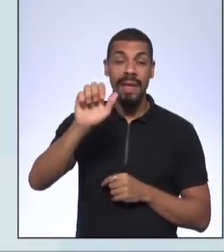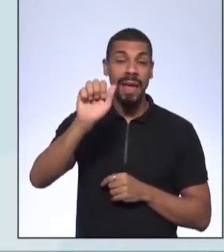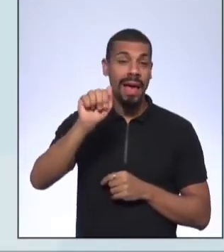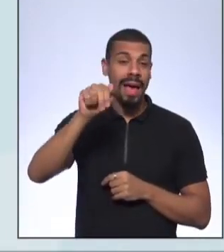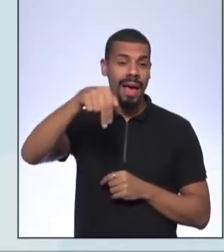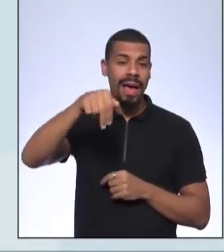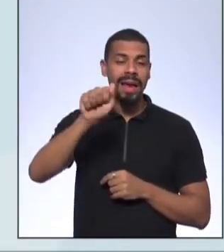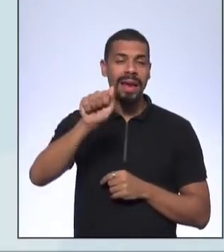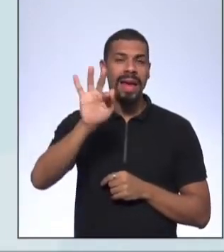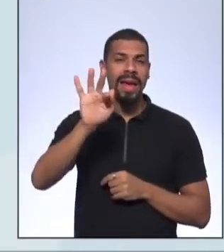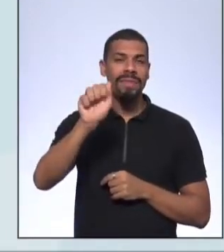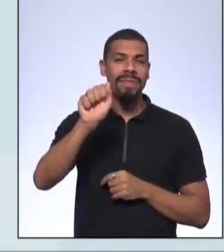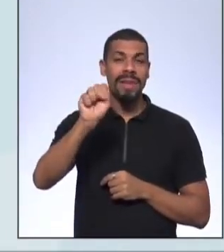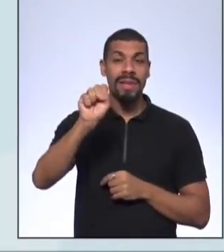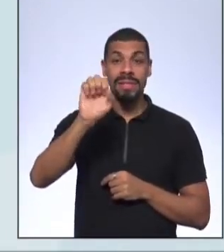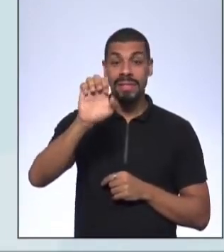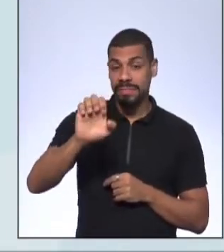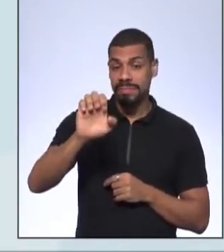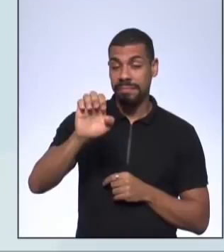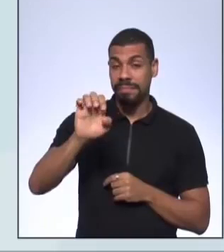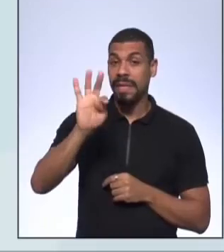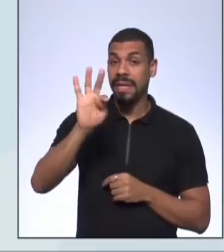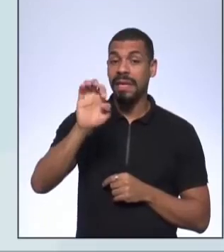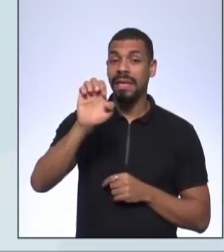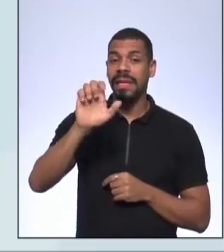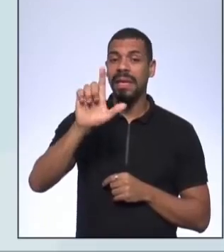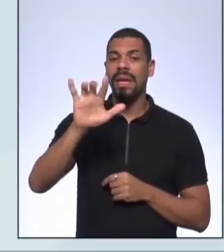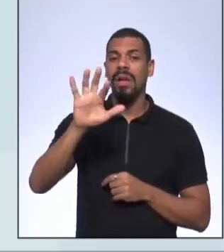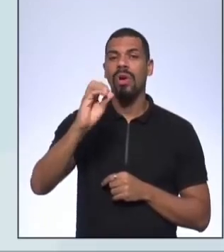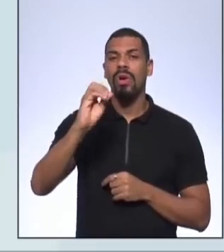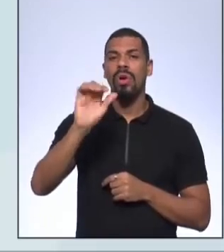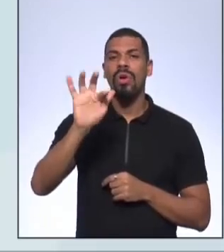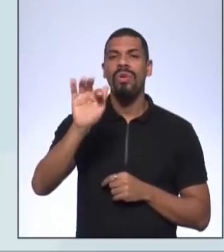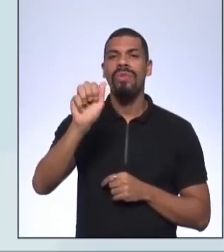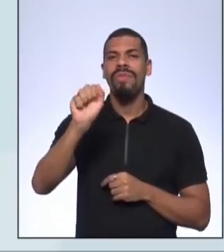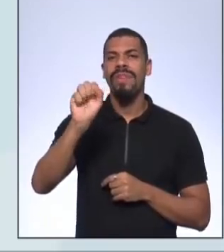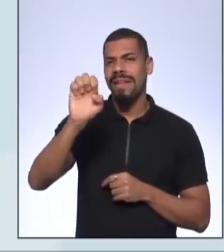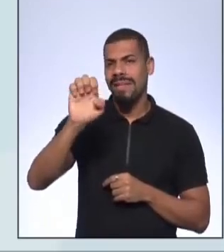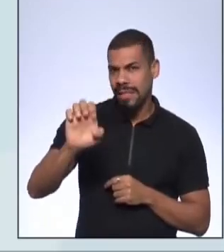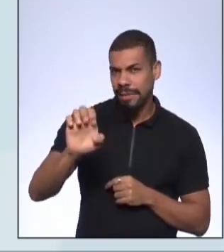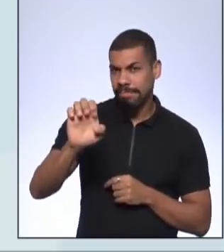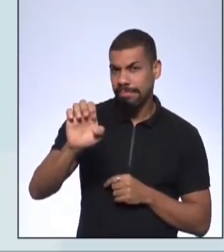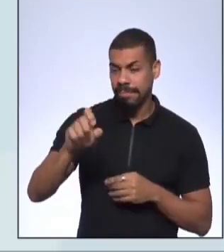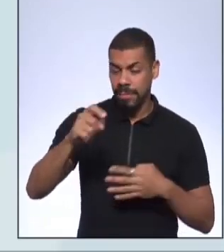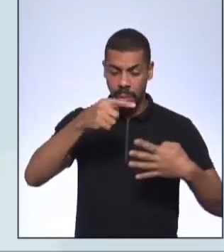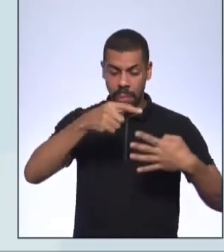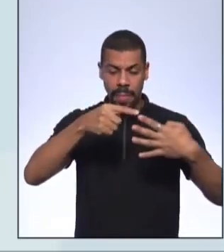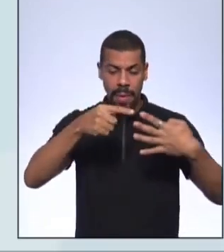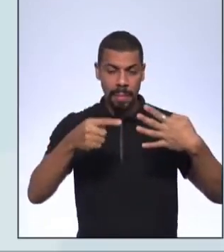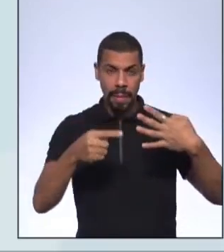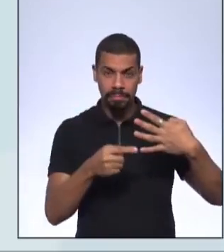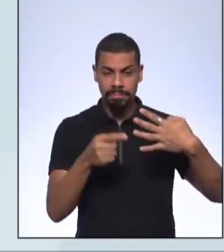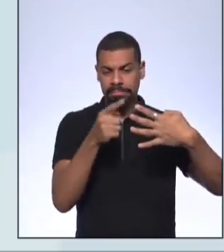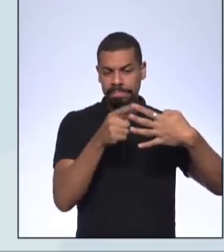mais fácil da gente compreender o processo de mitose. Ok? Então, são 4 fases. Né?